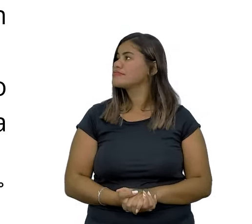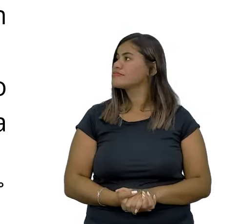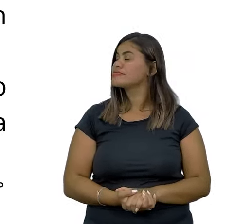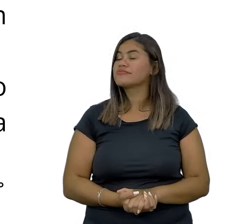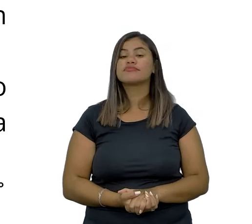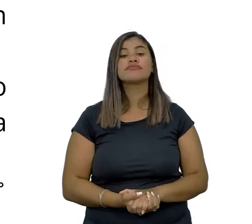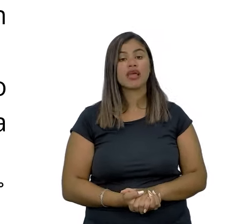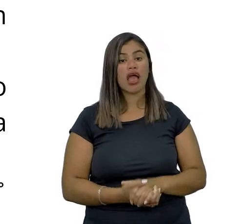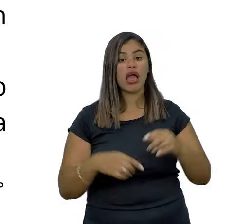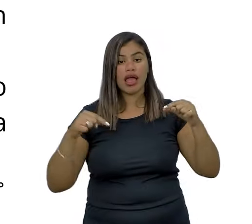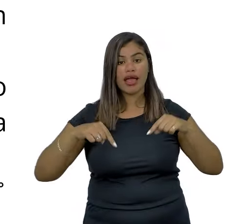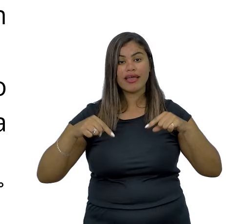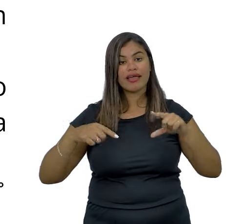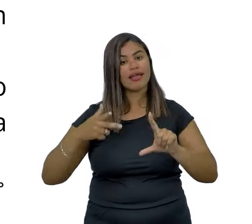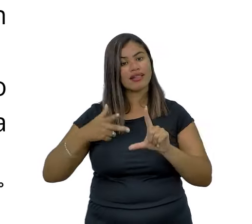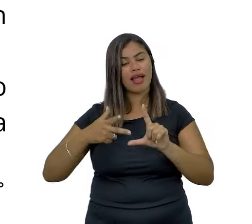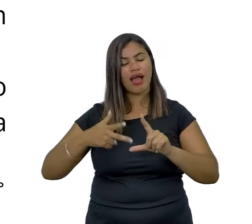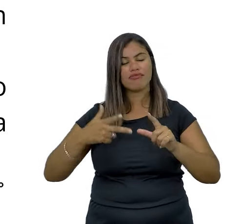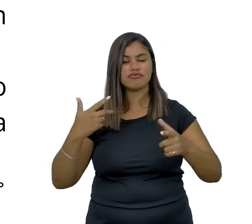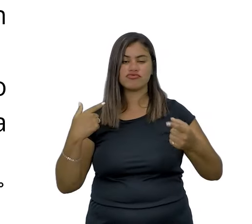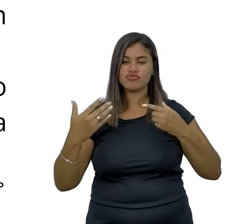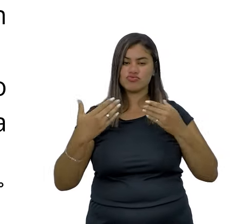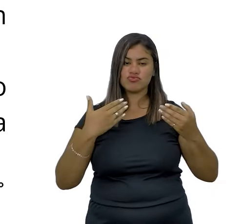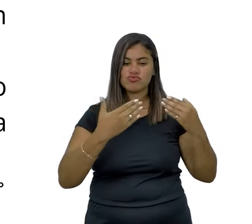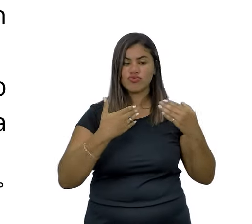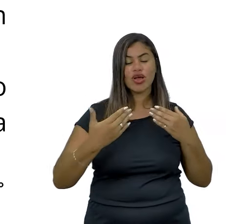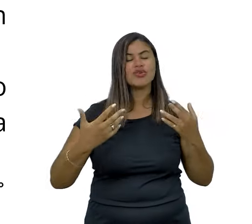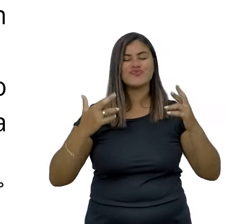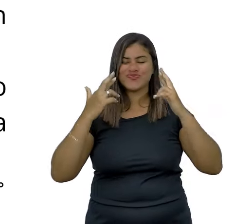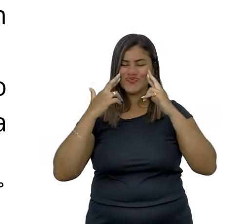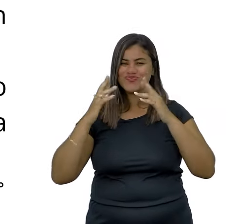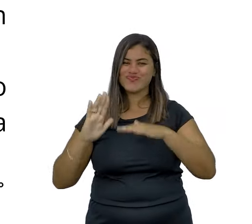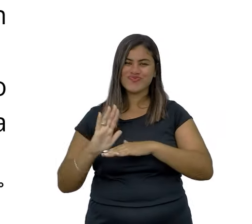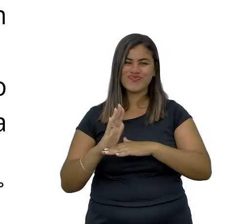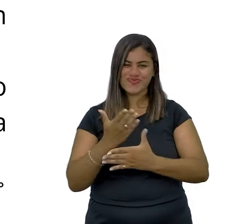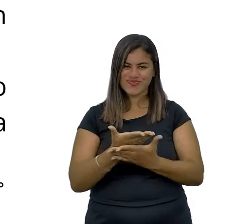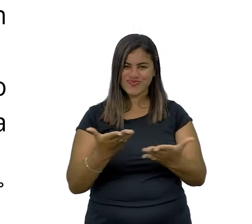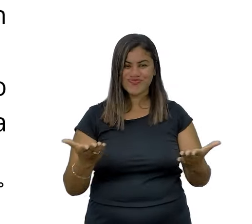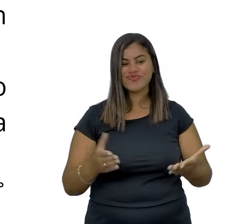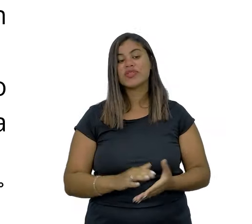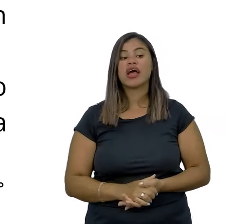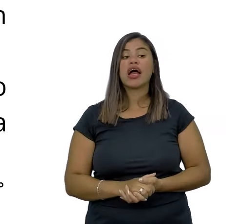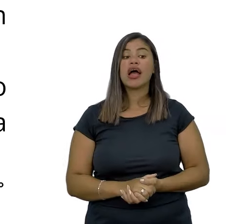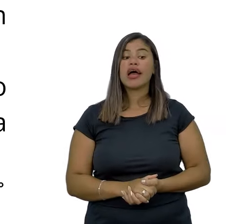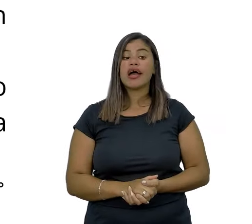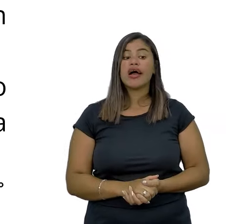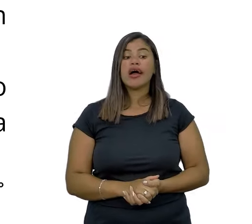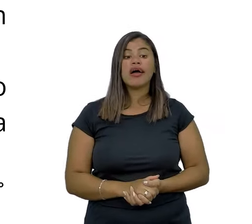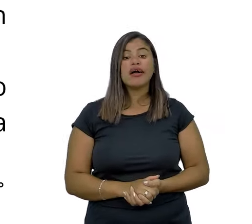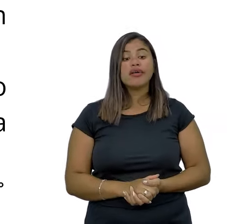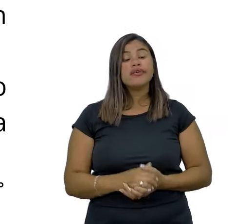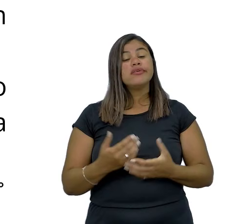gente discutiu hoje, né, e a gente espera que tenha sido bastante construtivo. Então,